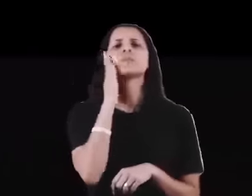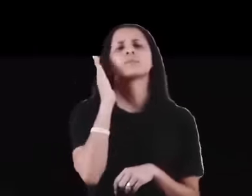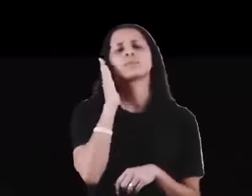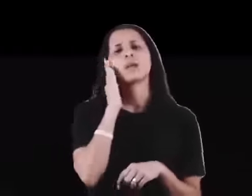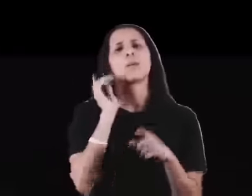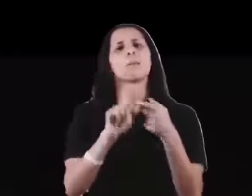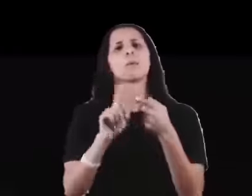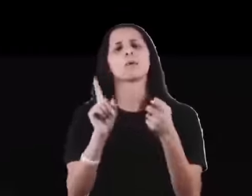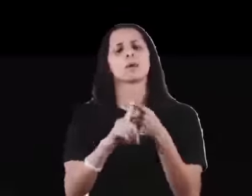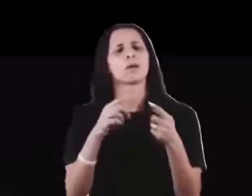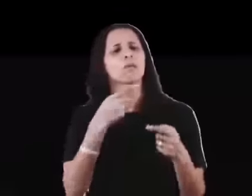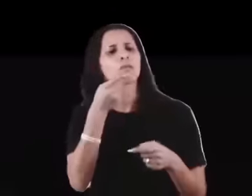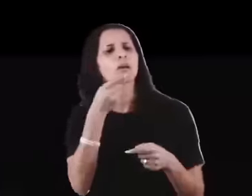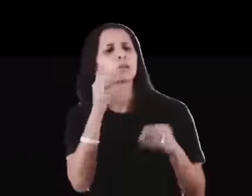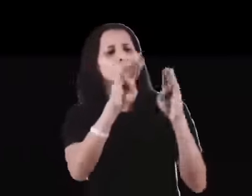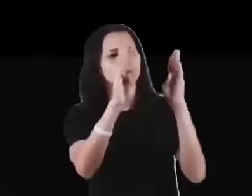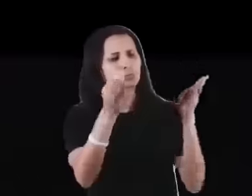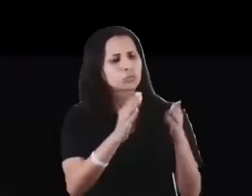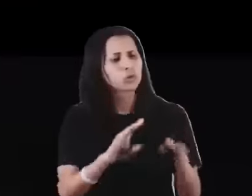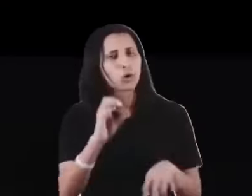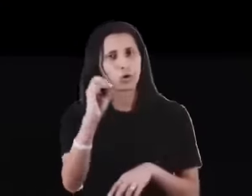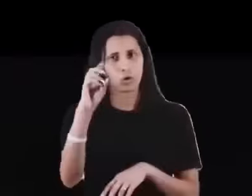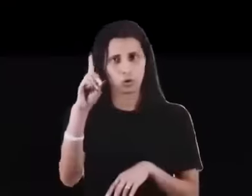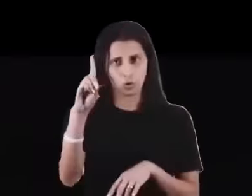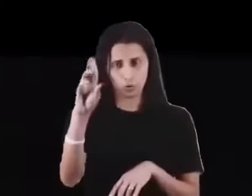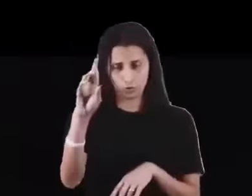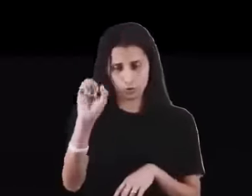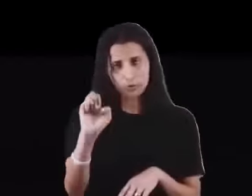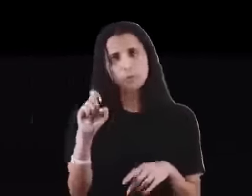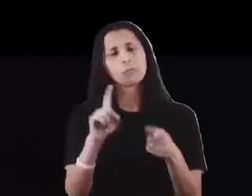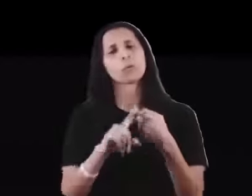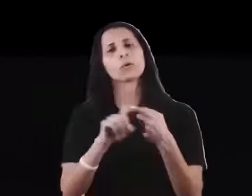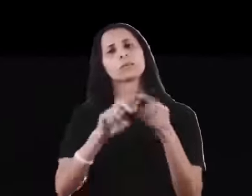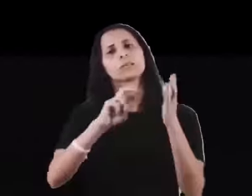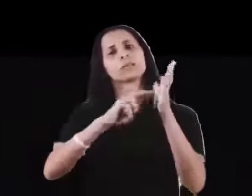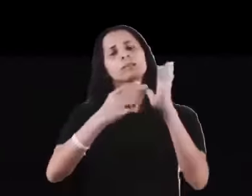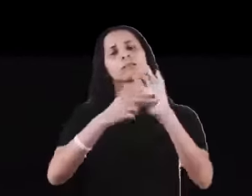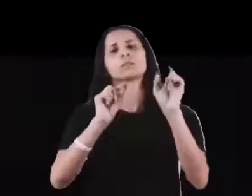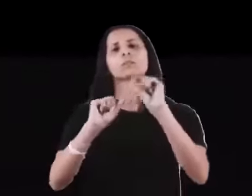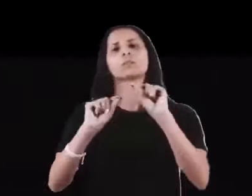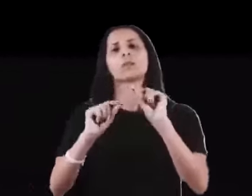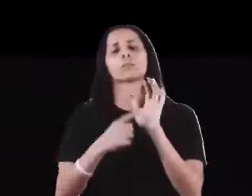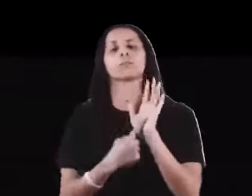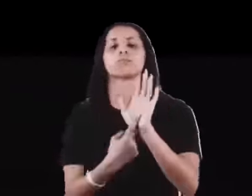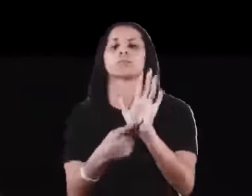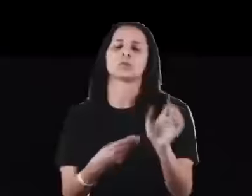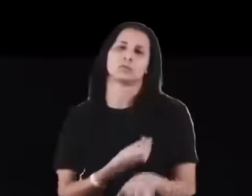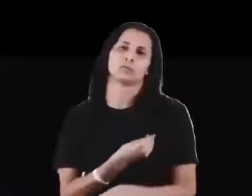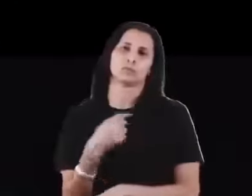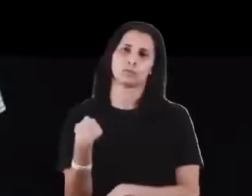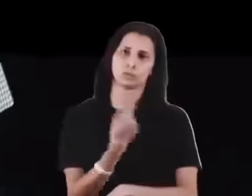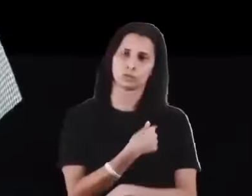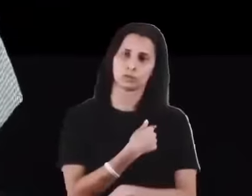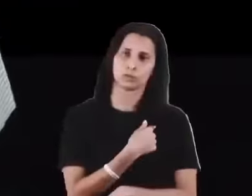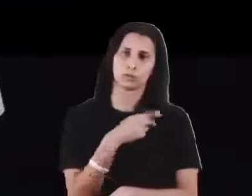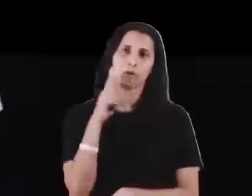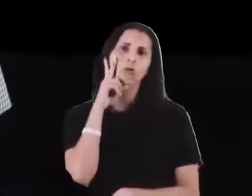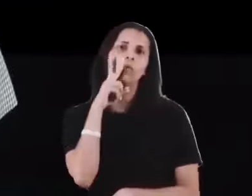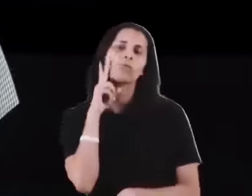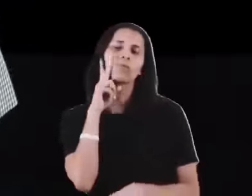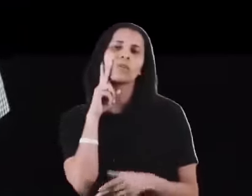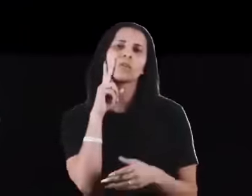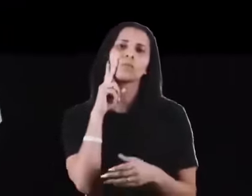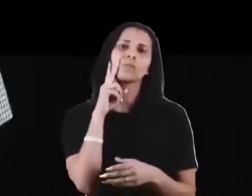tanto do odre porque um odre é o simbolismo da nossa vida o vinho é o esmagar